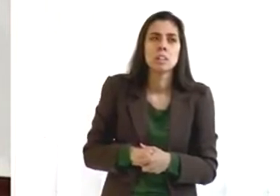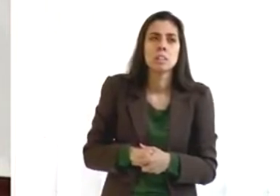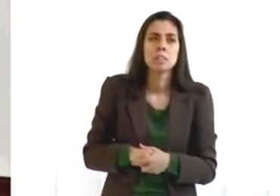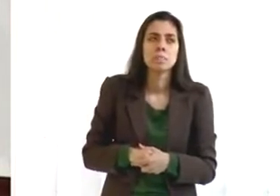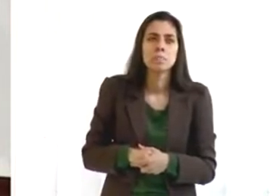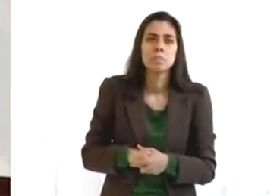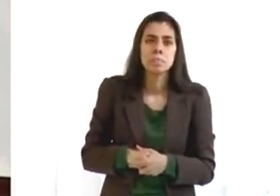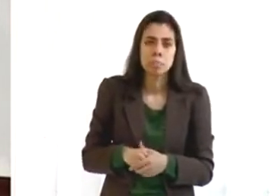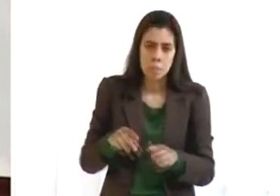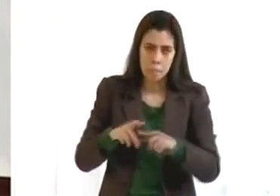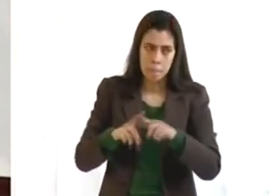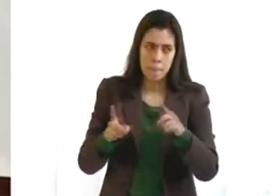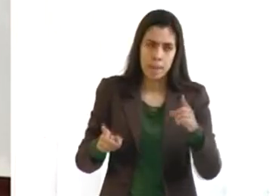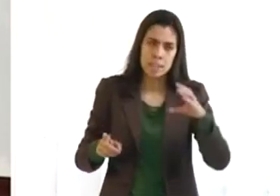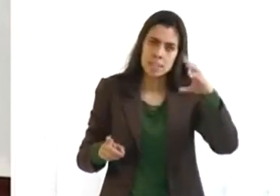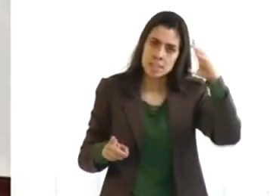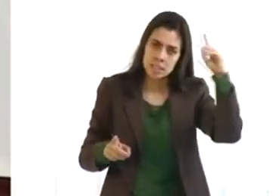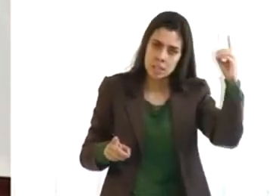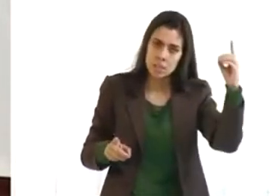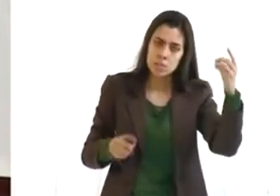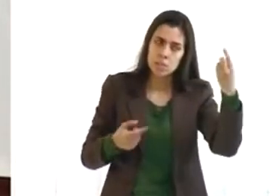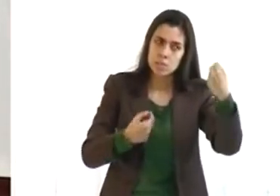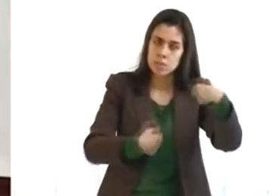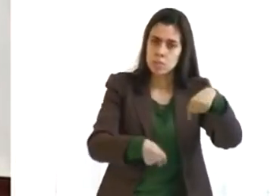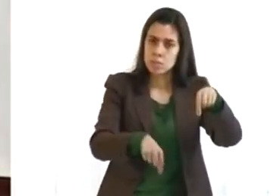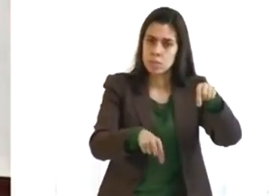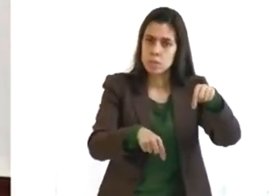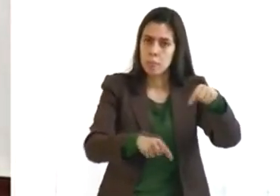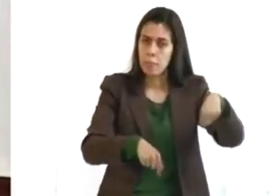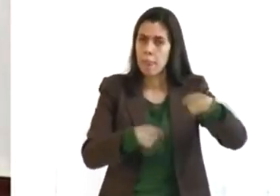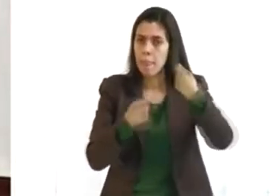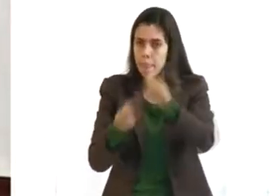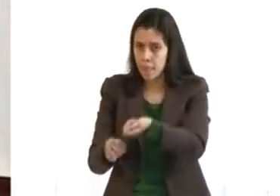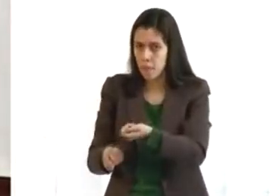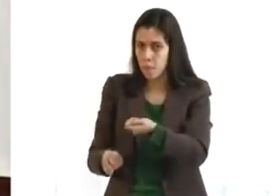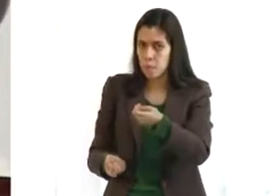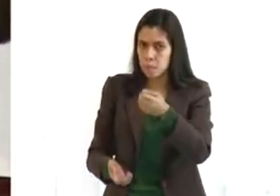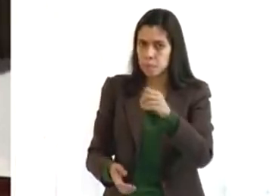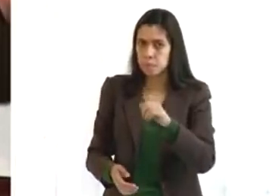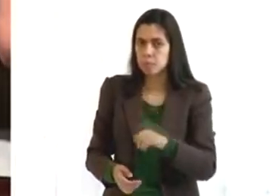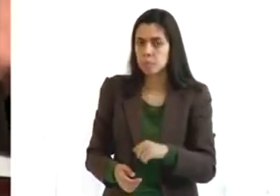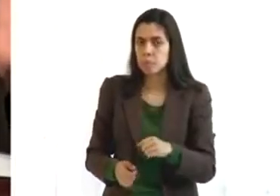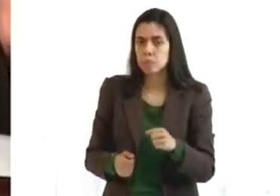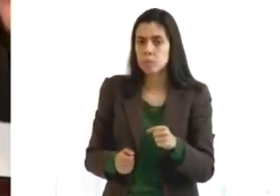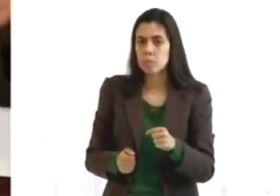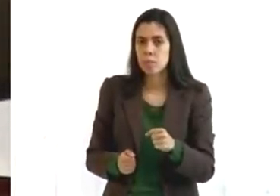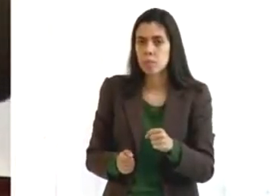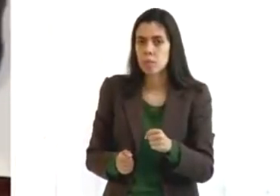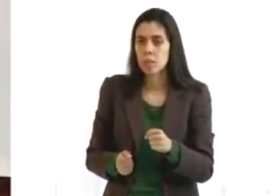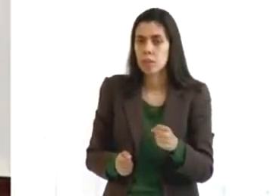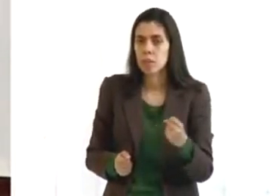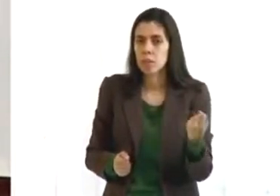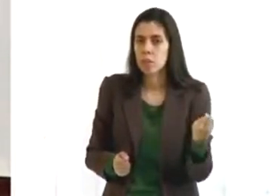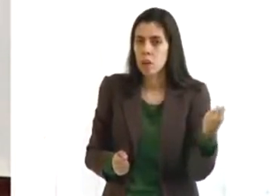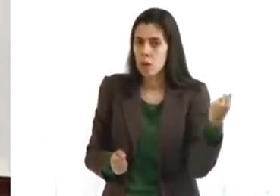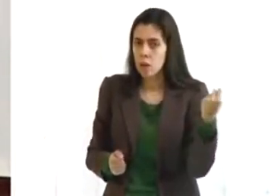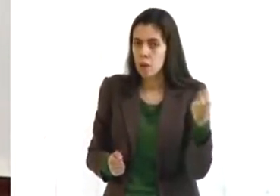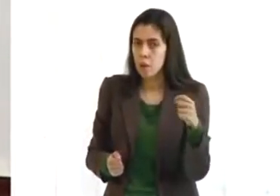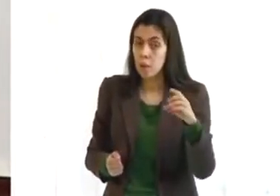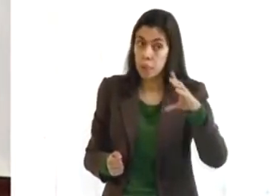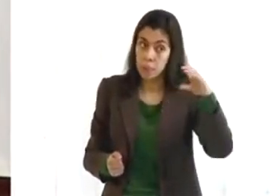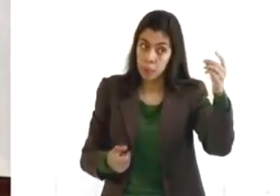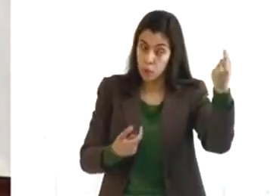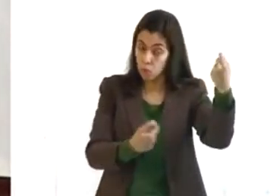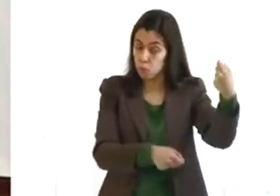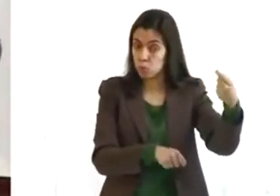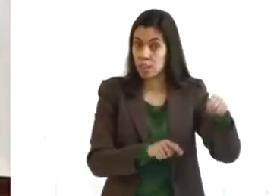tinham a autorização para ministrar o sacramento do batismo. Não é que qualquer um poderia batizar. Nós sabemos que essa é uma prerrogativa